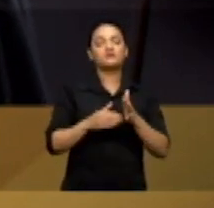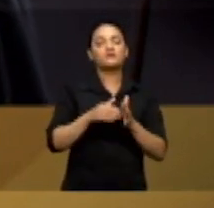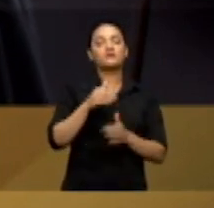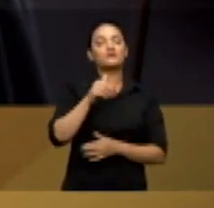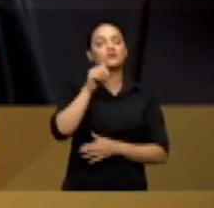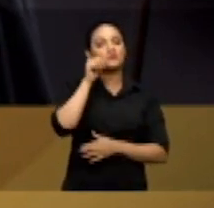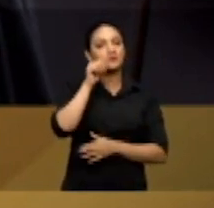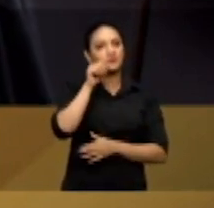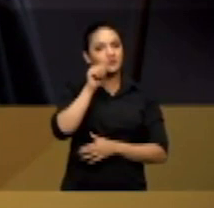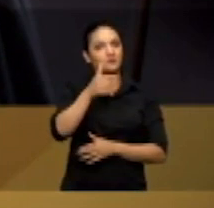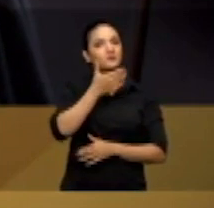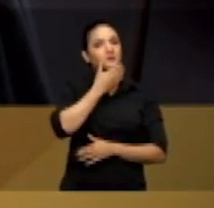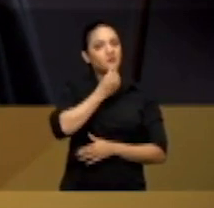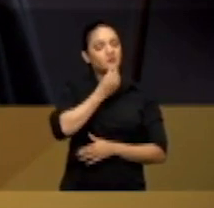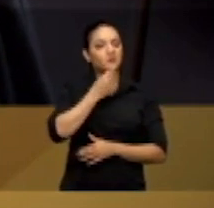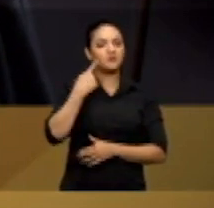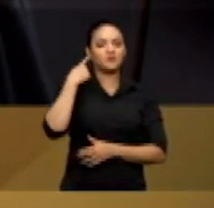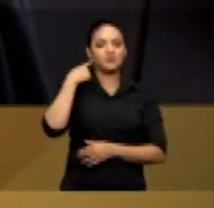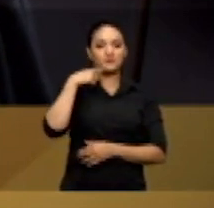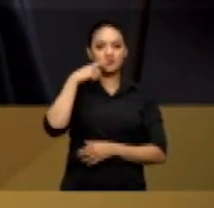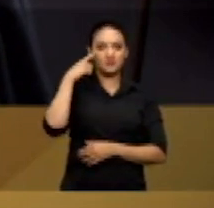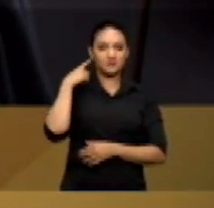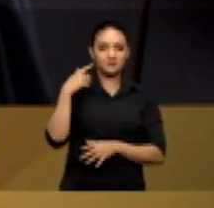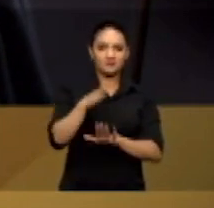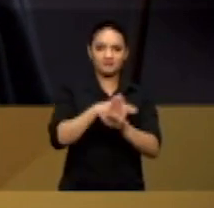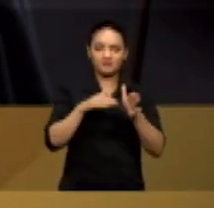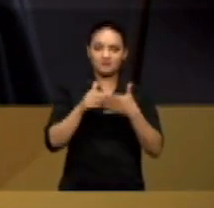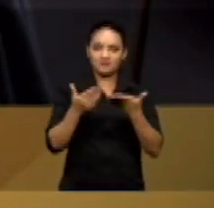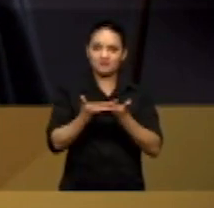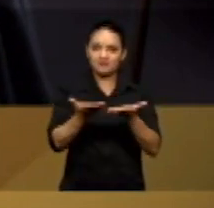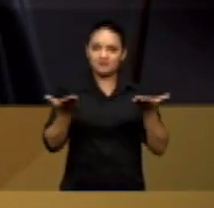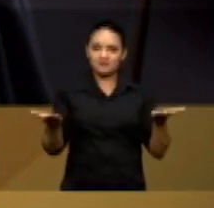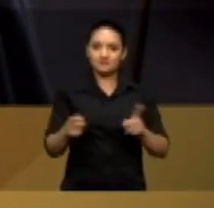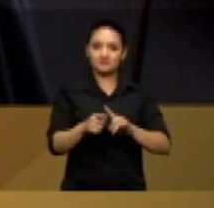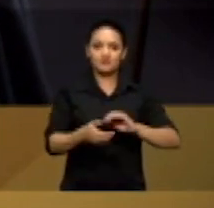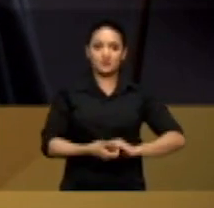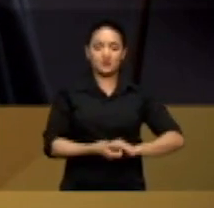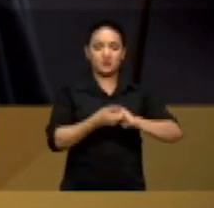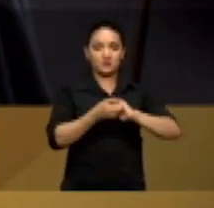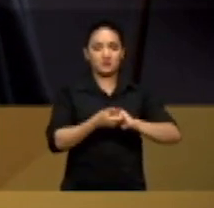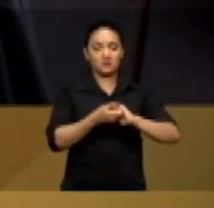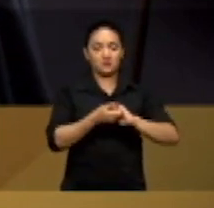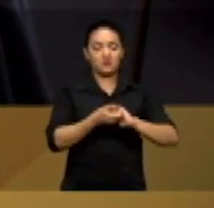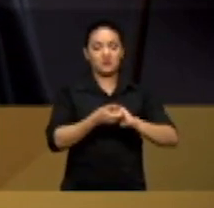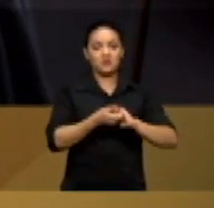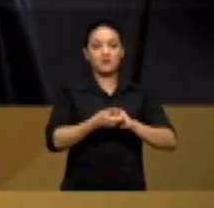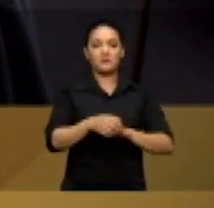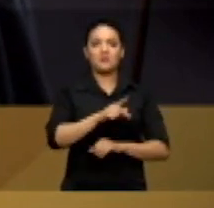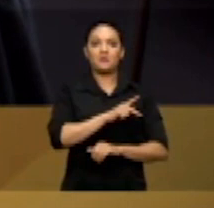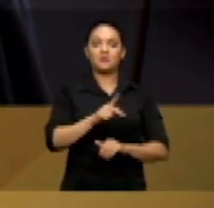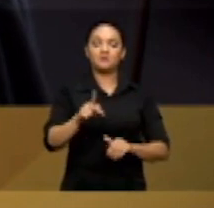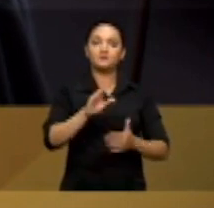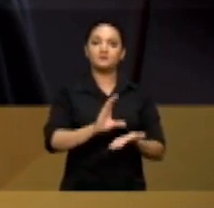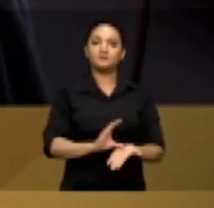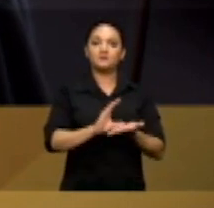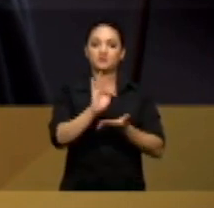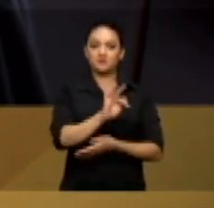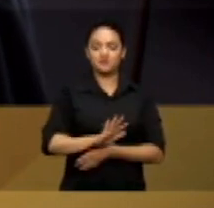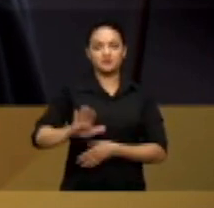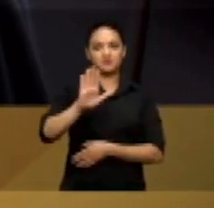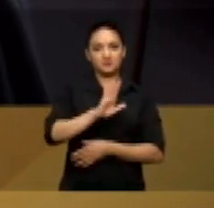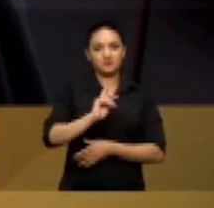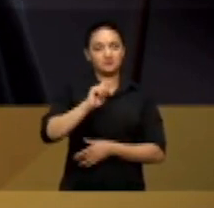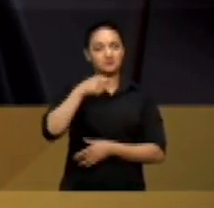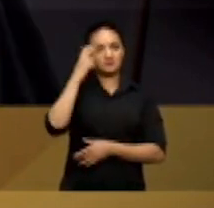senhores advogados, a todas e a todos cumprimento na pessoa do presidente do Conselho Federal da Ordem dos Advogados do Brasil, doutor Felipe